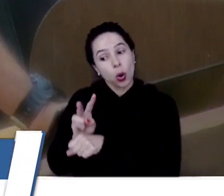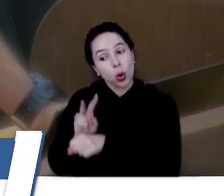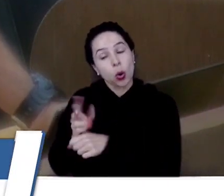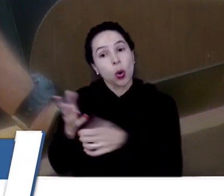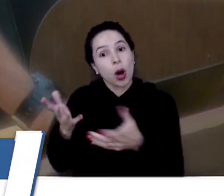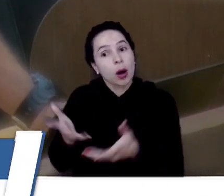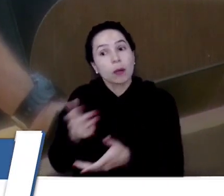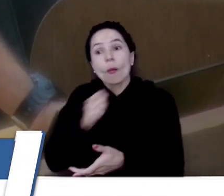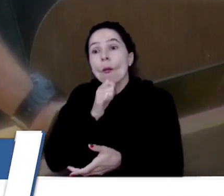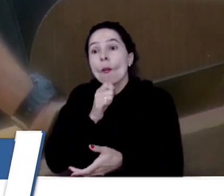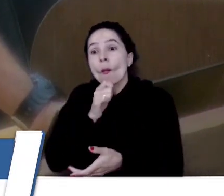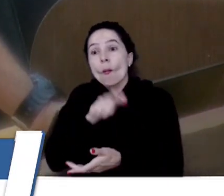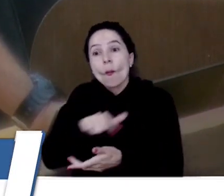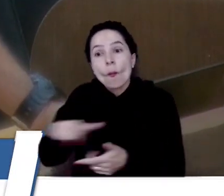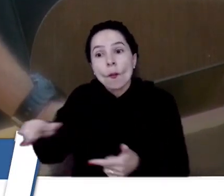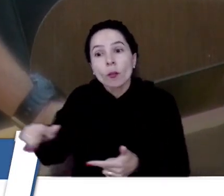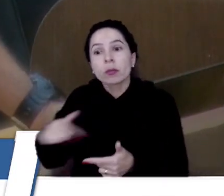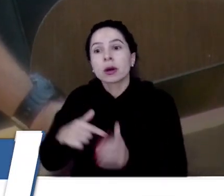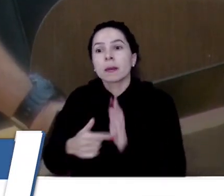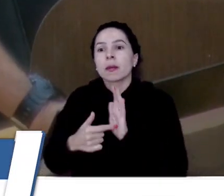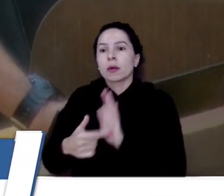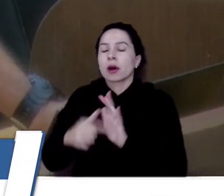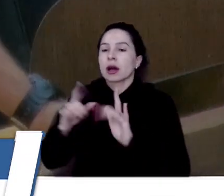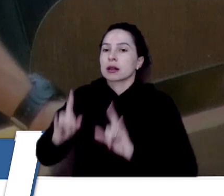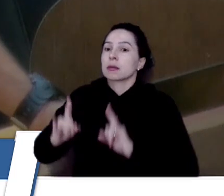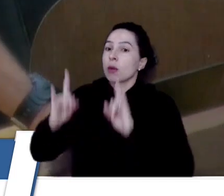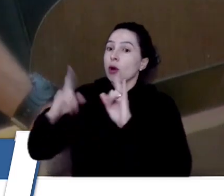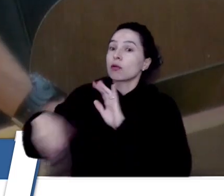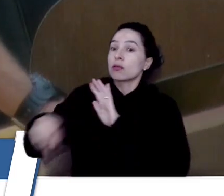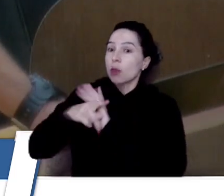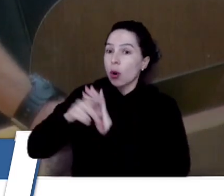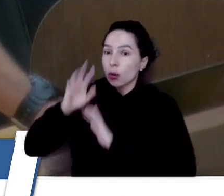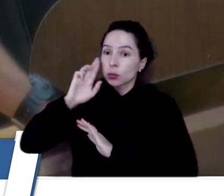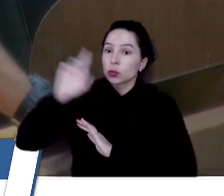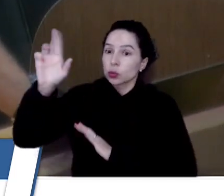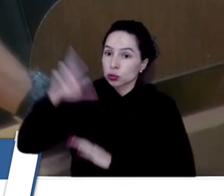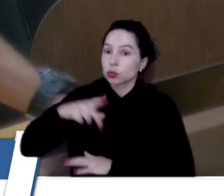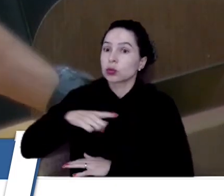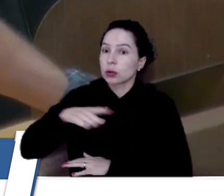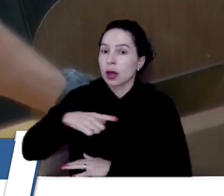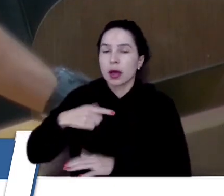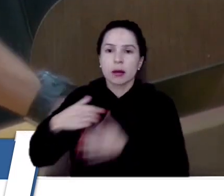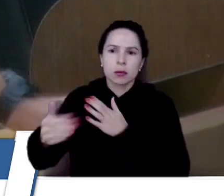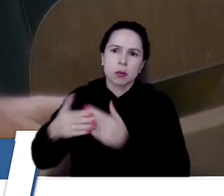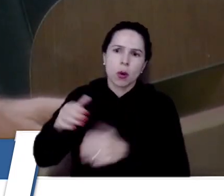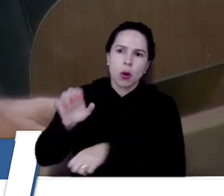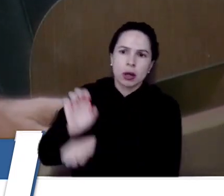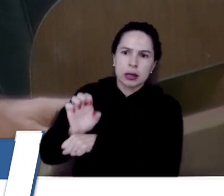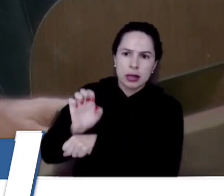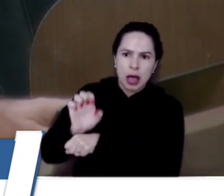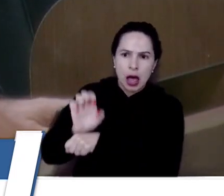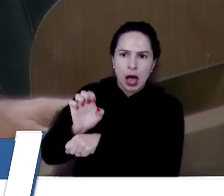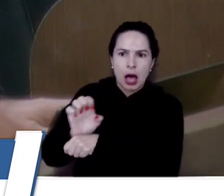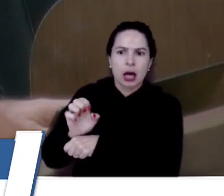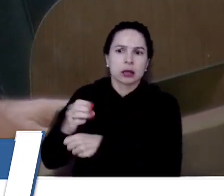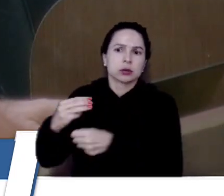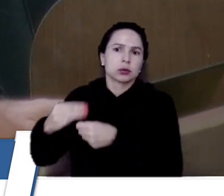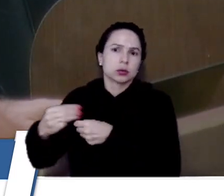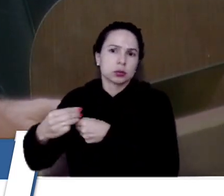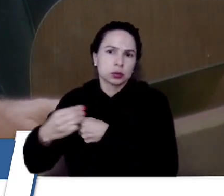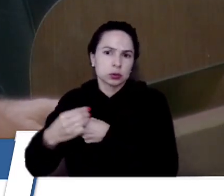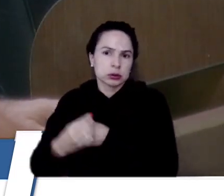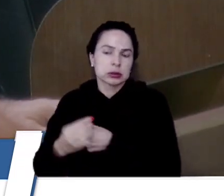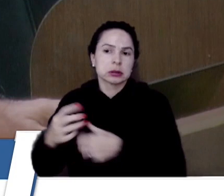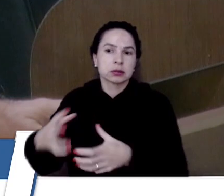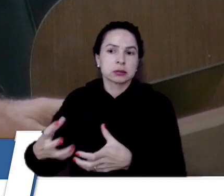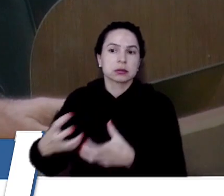ninguém, para mostrar que esses imóveis têm dono, né? Mesmo que seja do Estado, para o município assumir